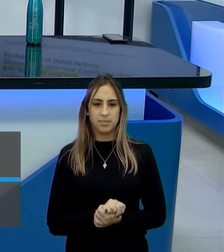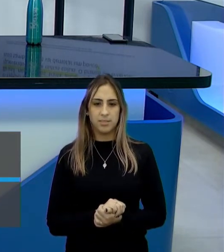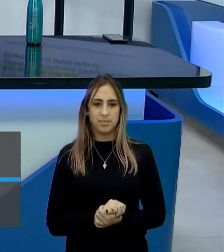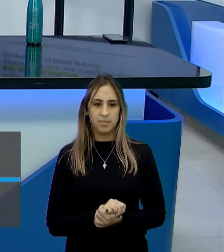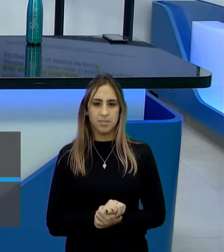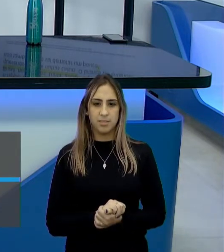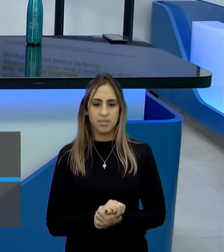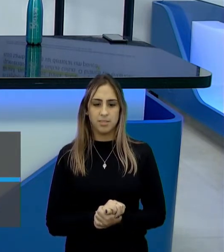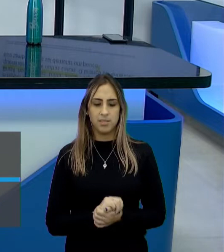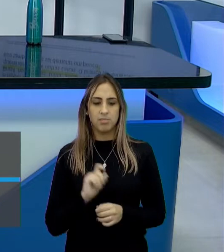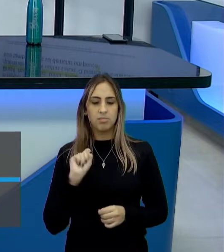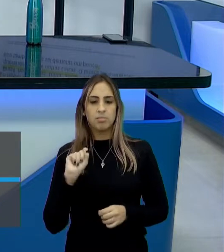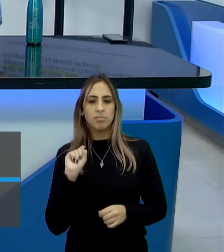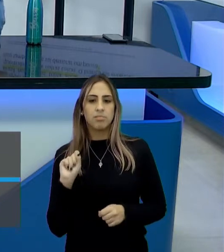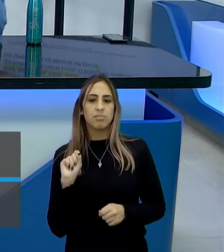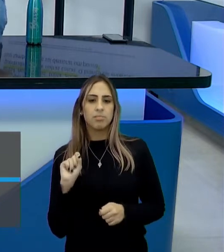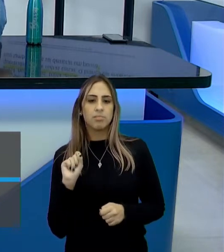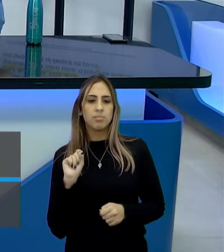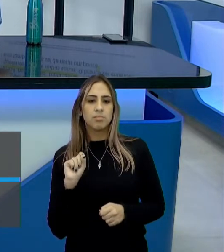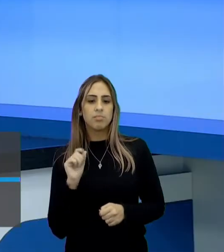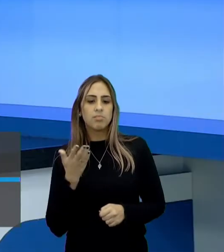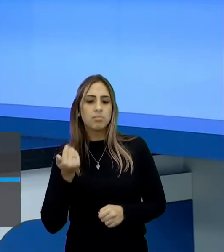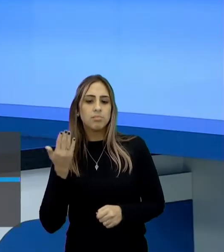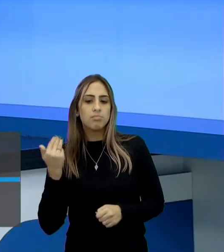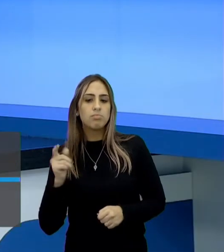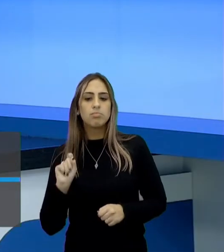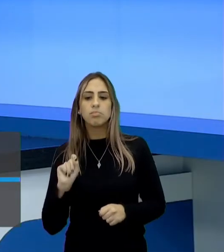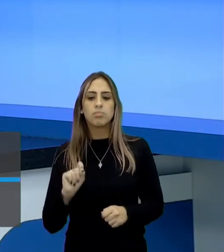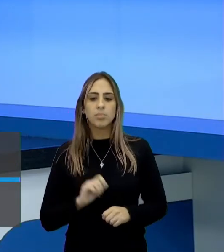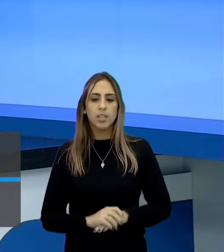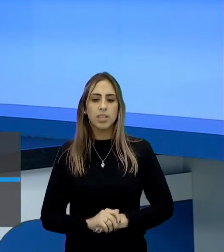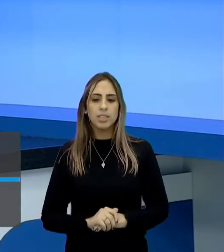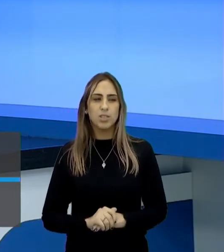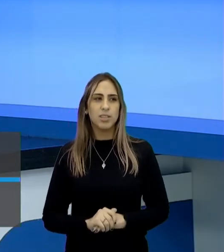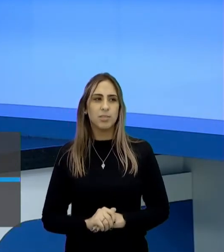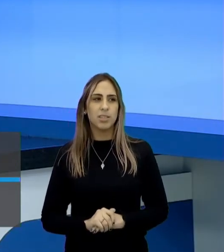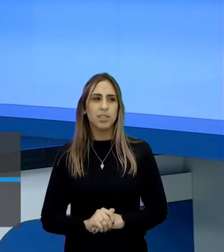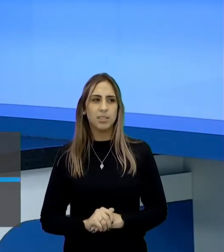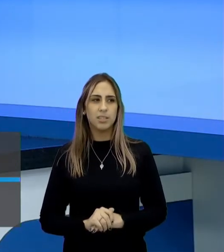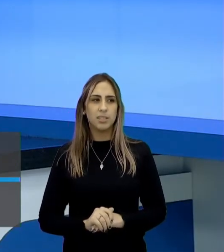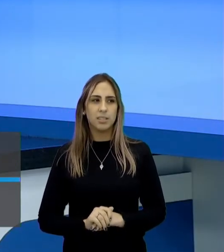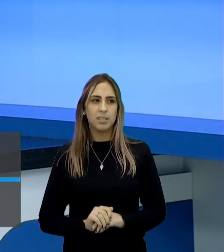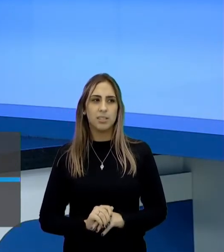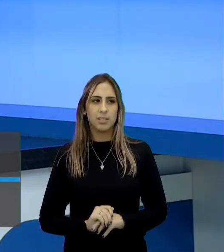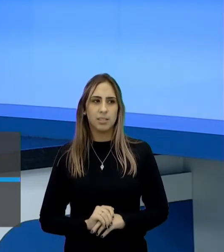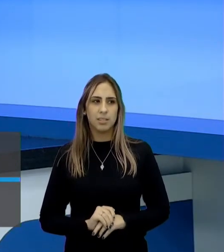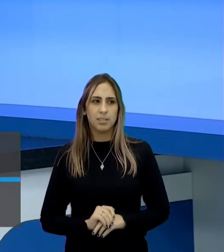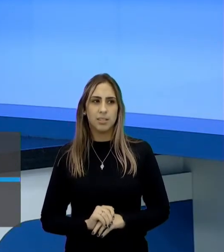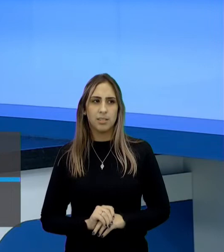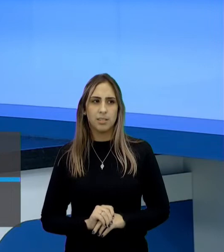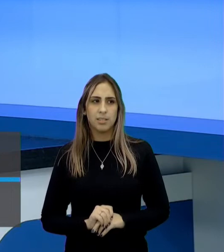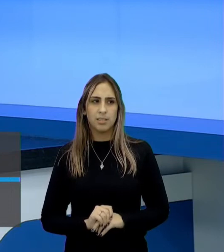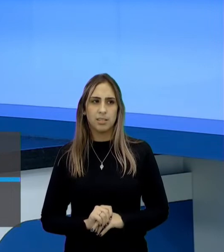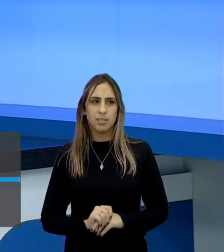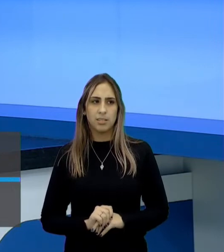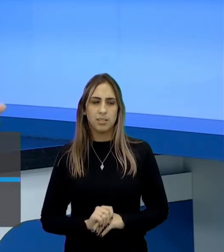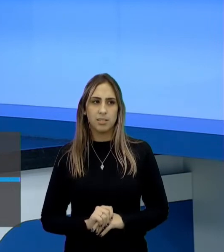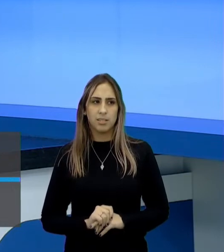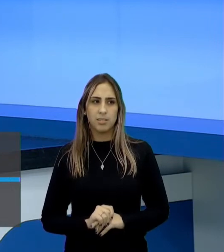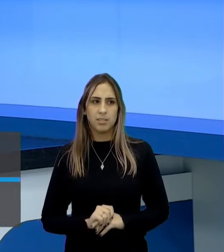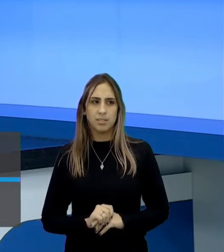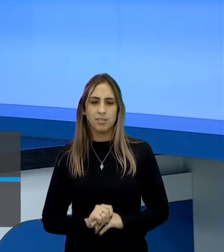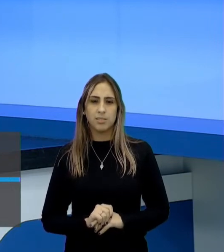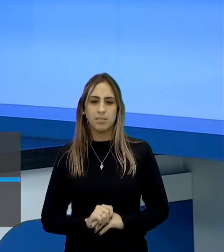Você quer complementar? Não, é engraçado porque ao mesmo tempo que ele utiliza algumas gírias,